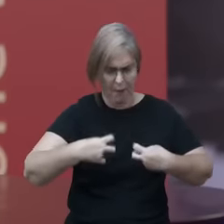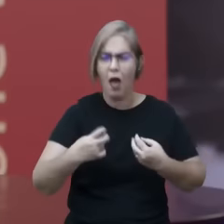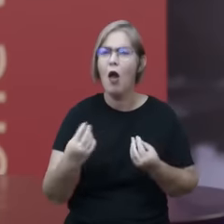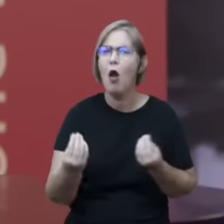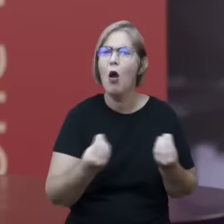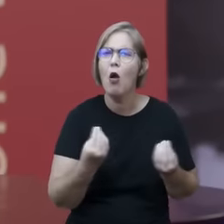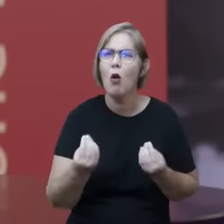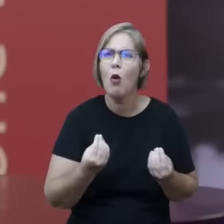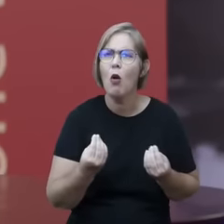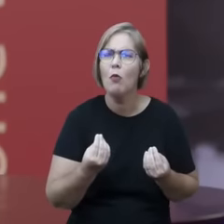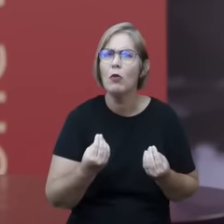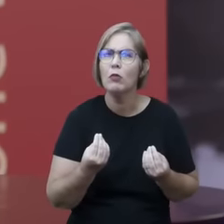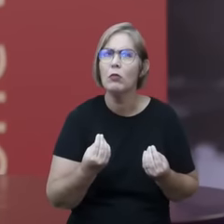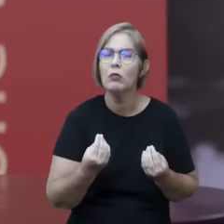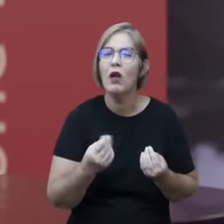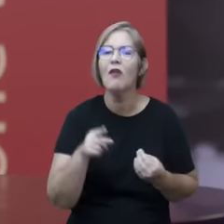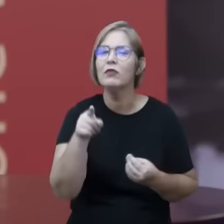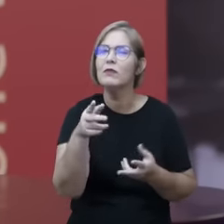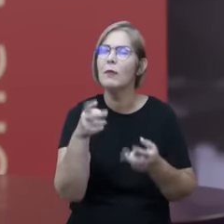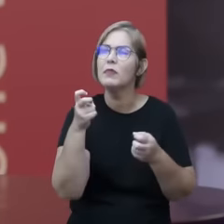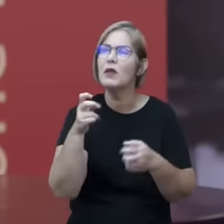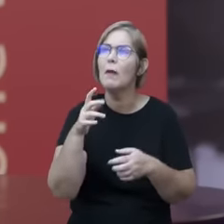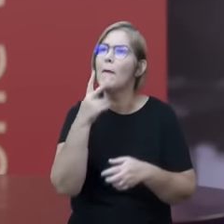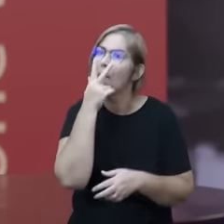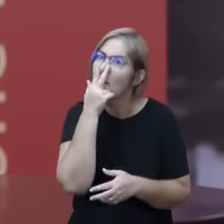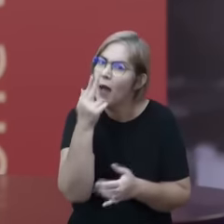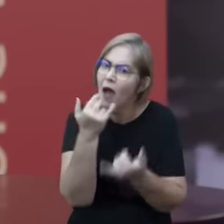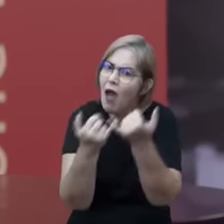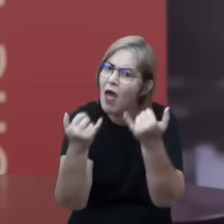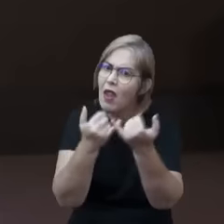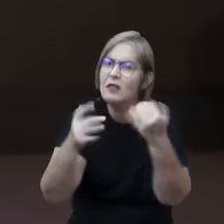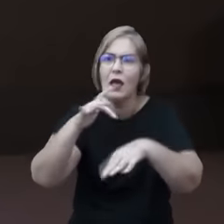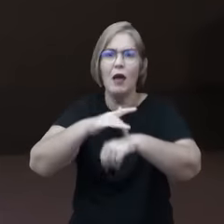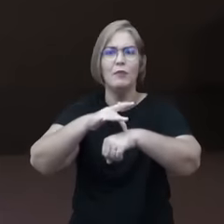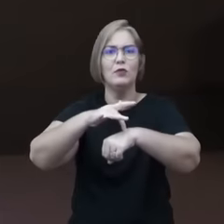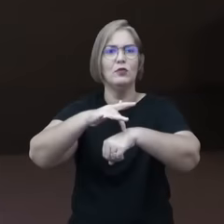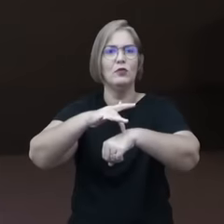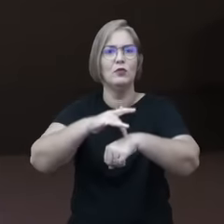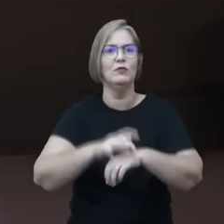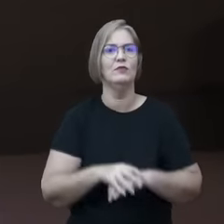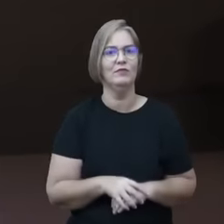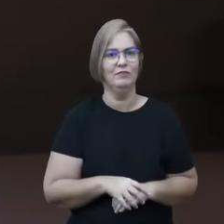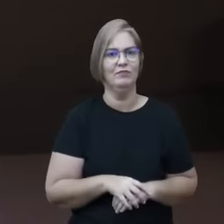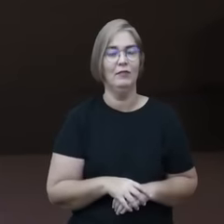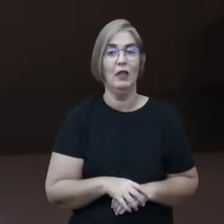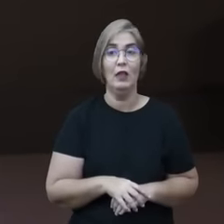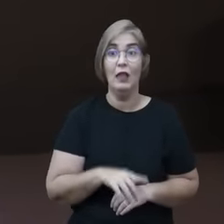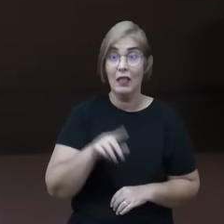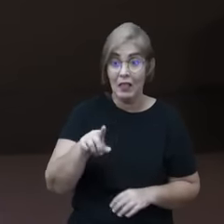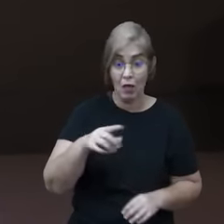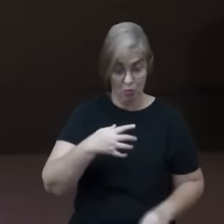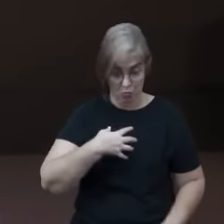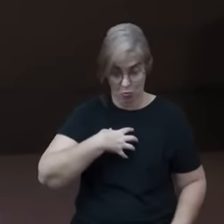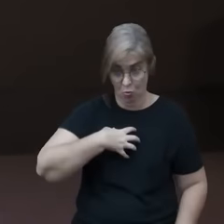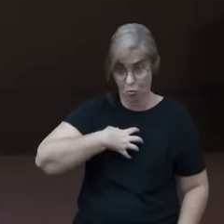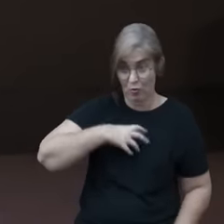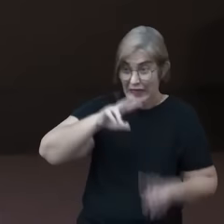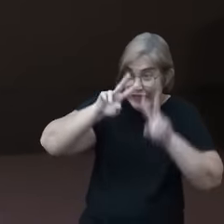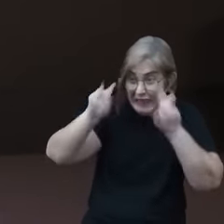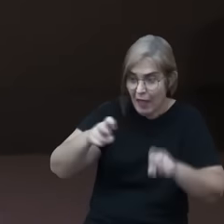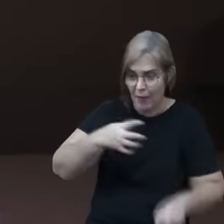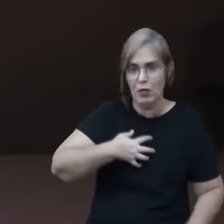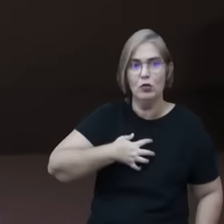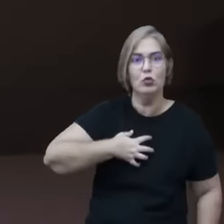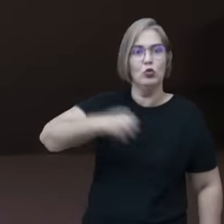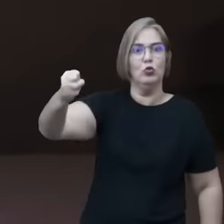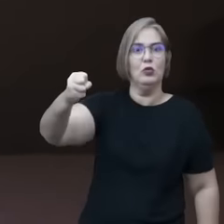de absurdo. Então, a questão do suicídio não é que eh Cam está exortando ninguém